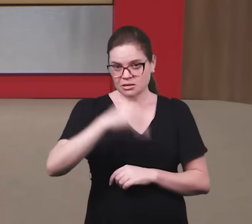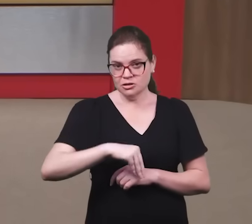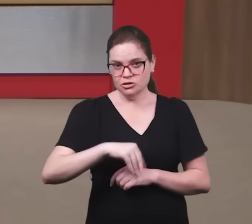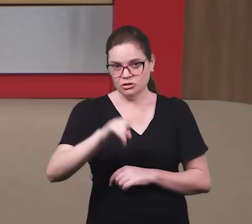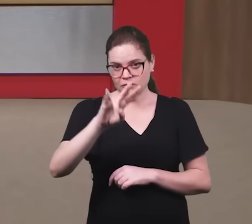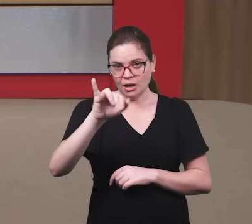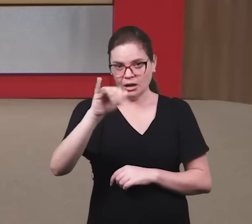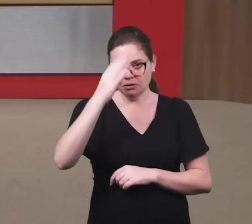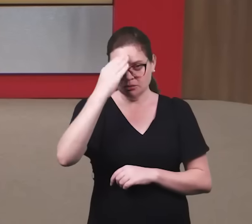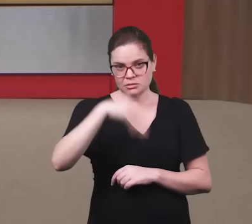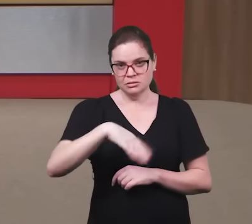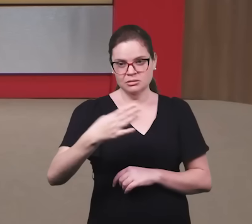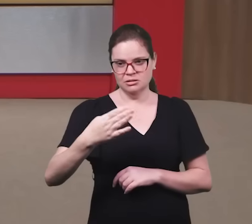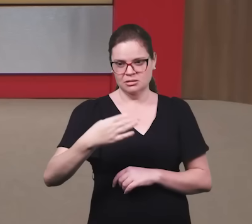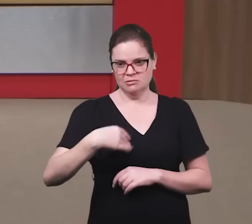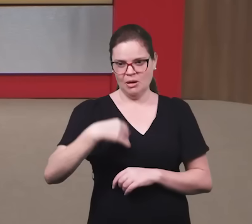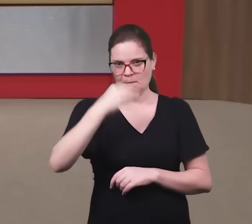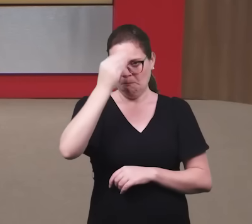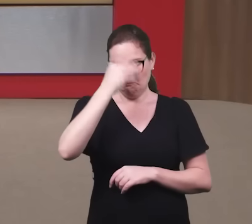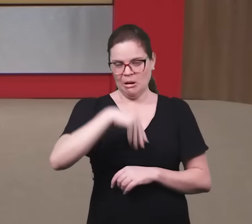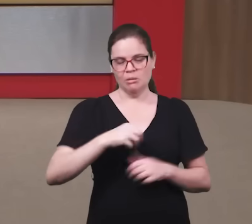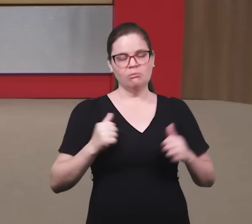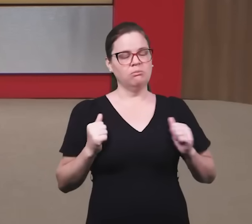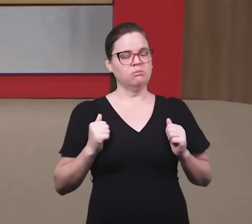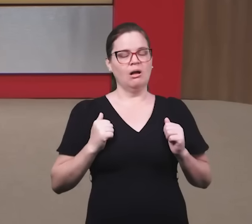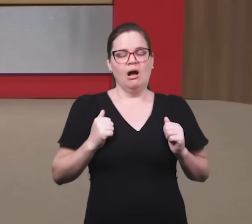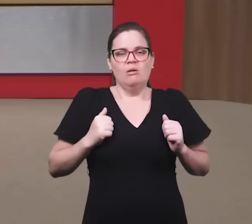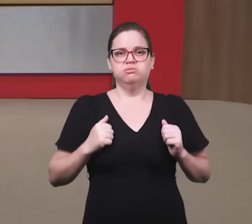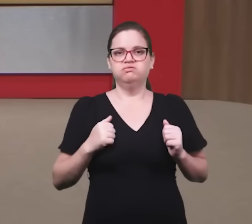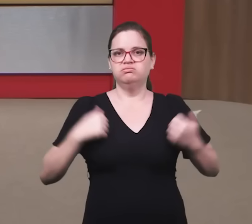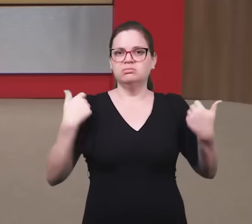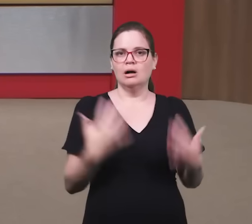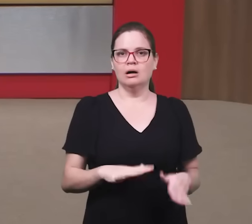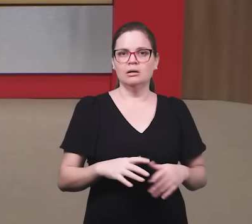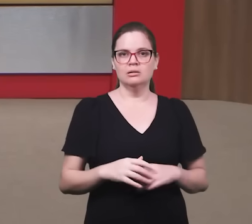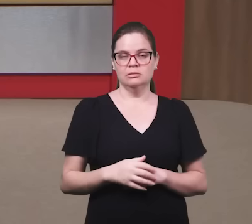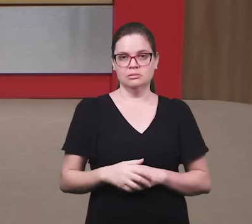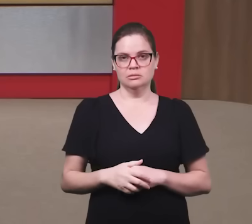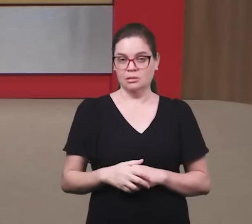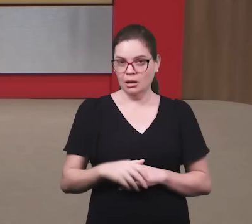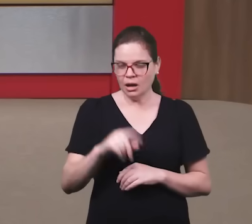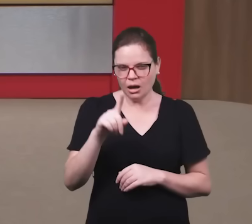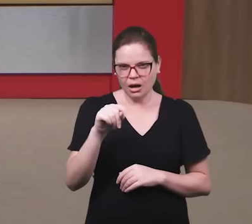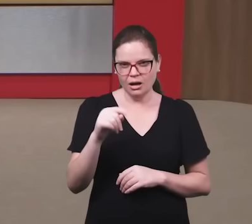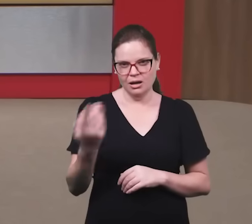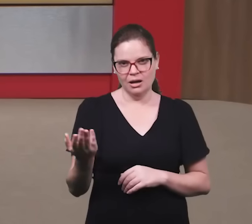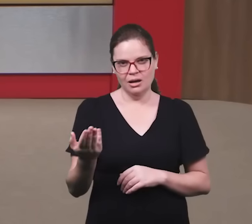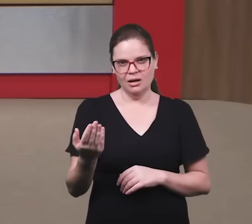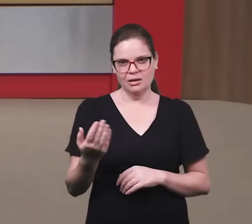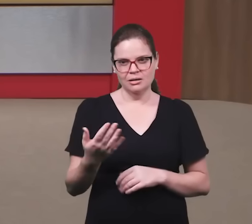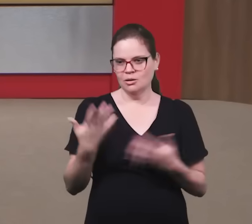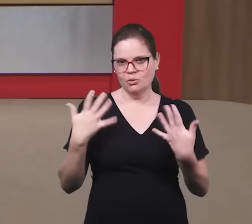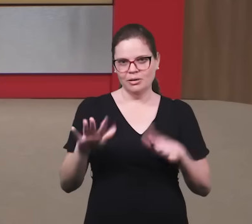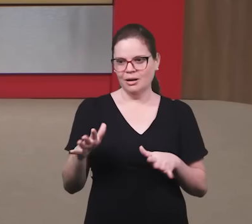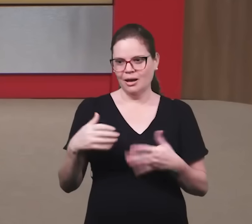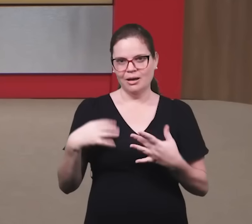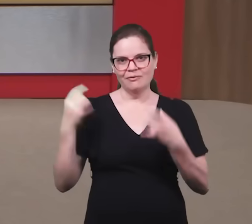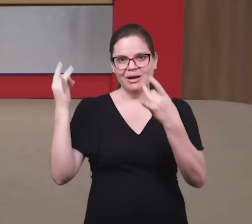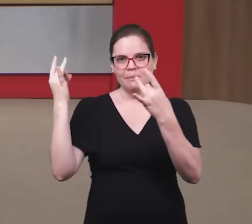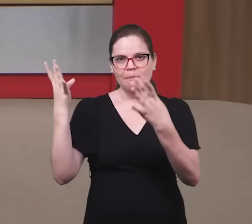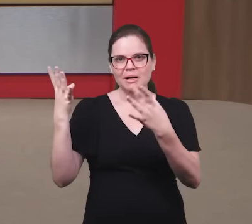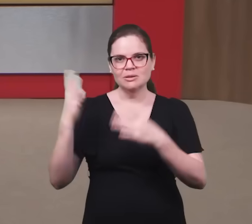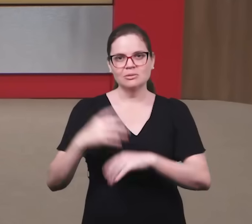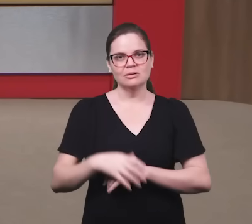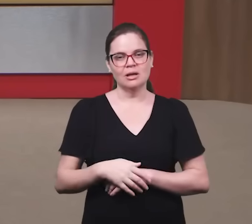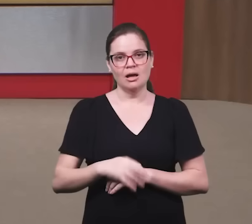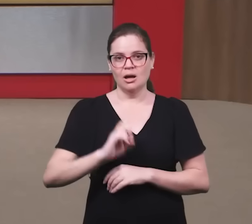desistir? Vai parar de lutar? Ou, quem sabe, até numa situação mais extrema, vai desistir